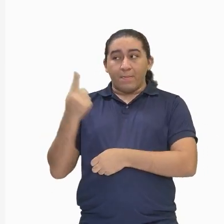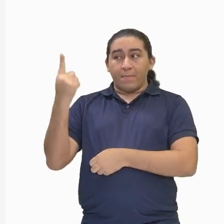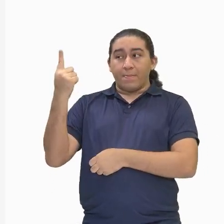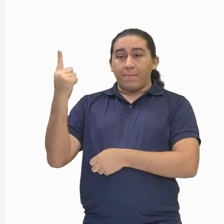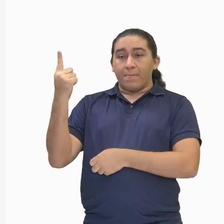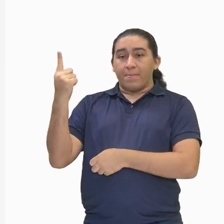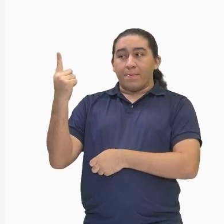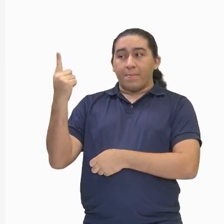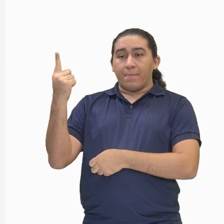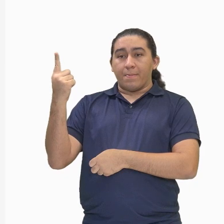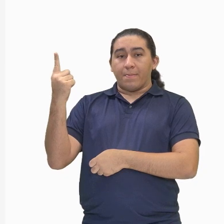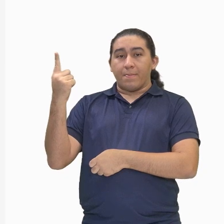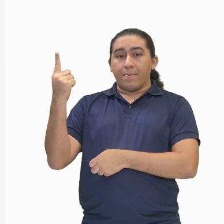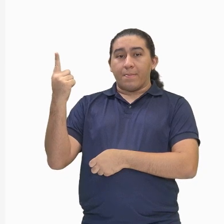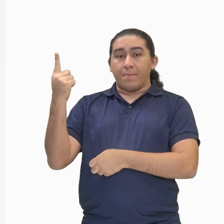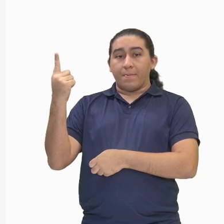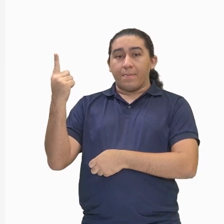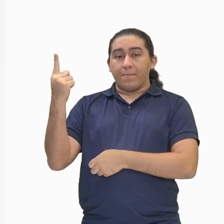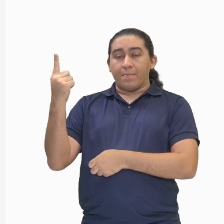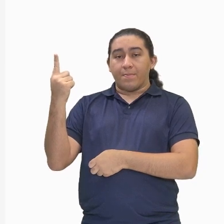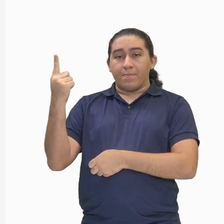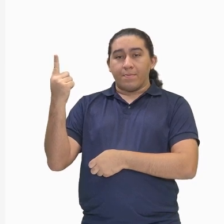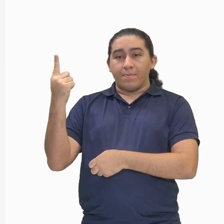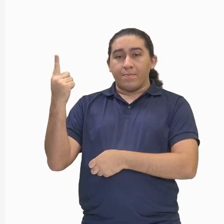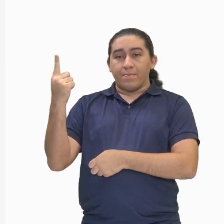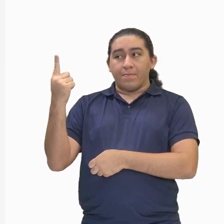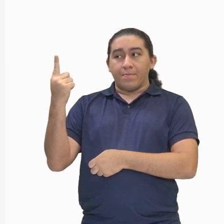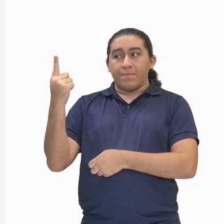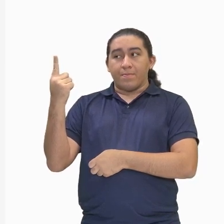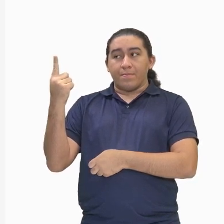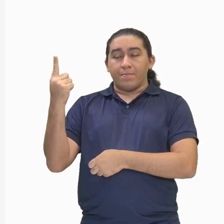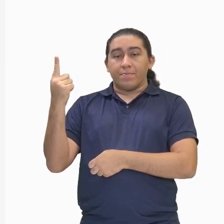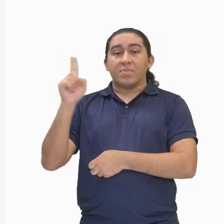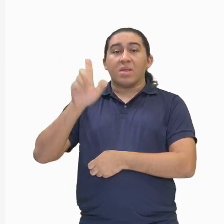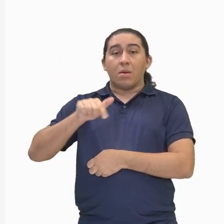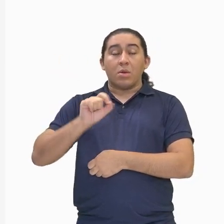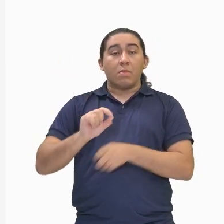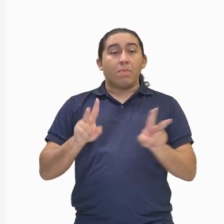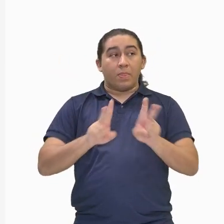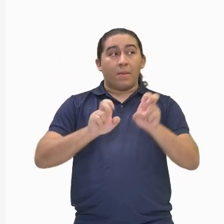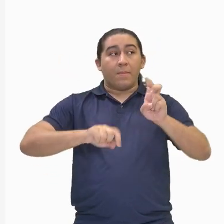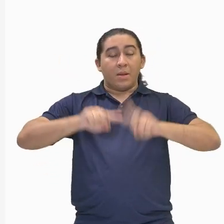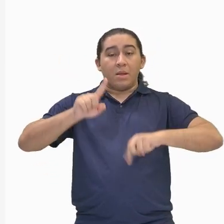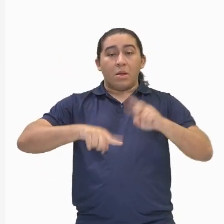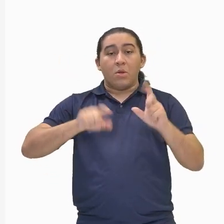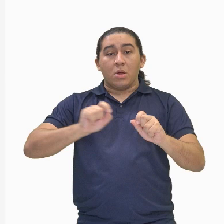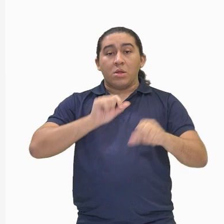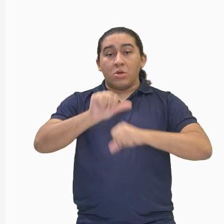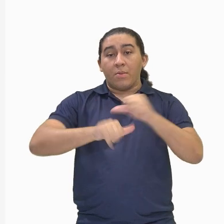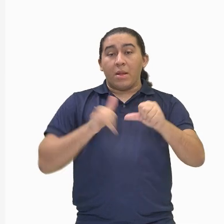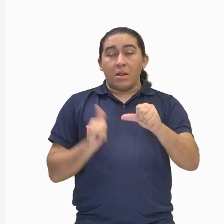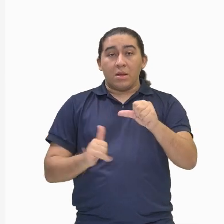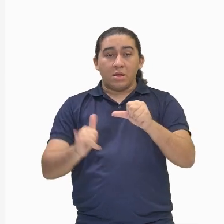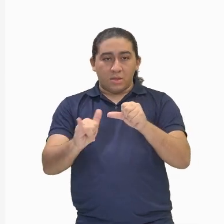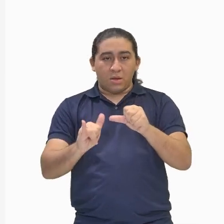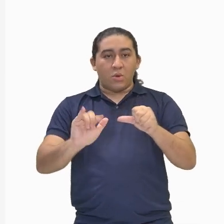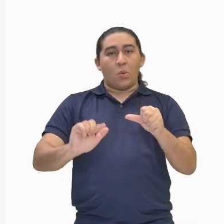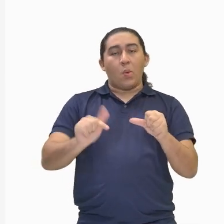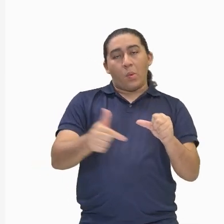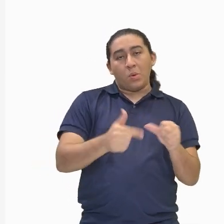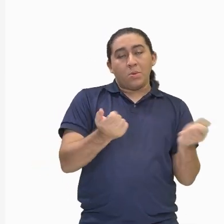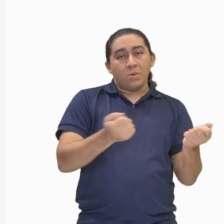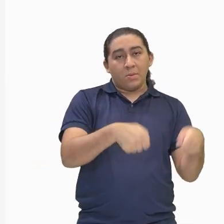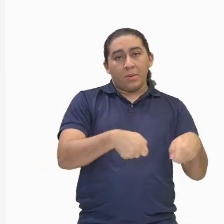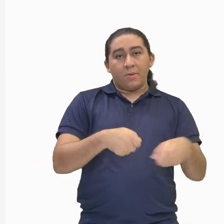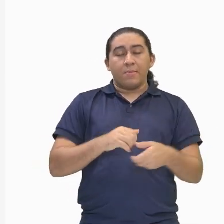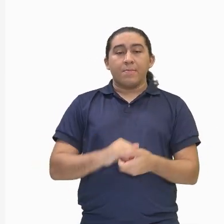elétricos. Os receptores elétricos são aparelhos elétricos que transformam energia elétrica em outras formas de